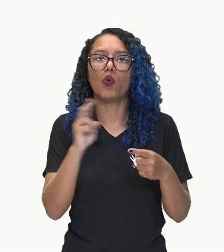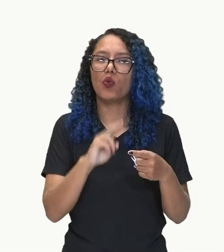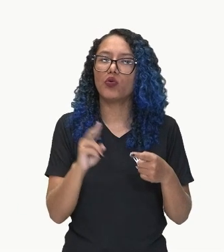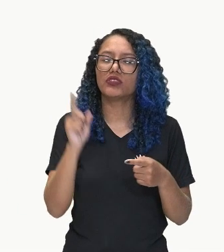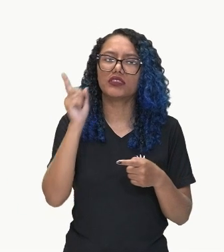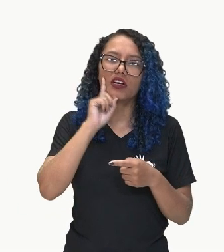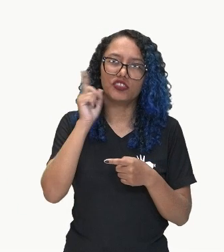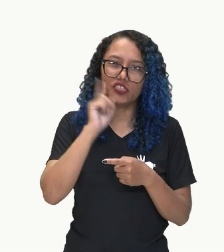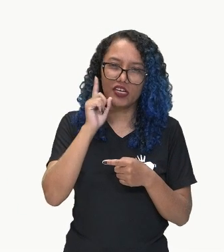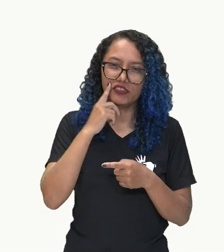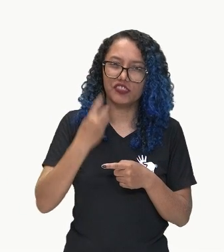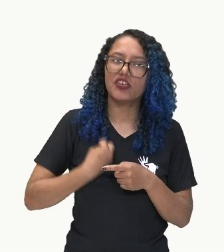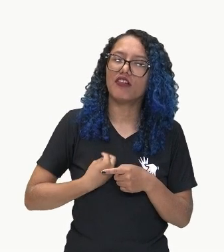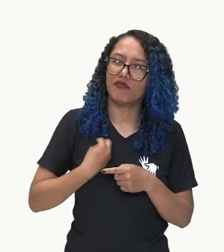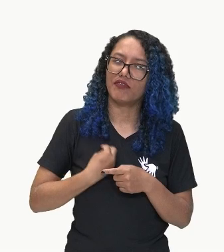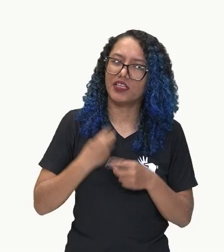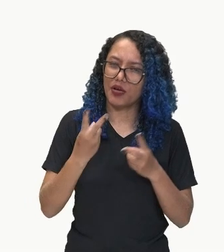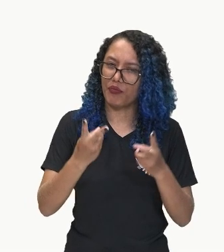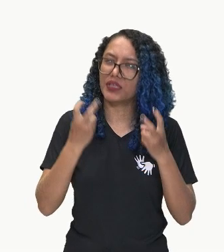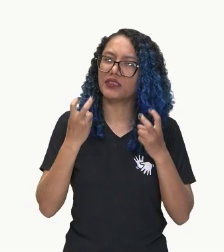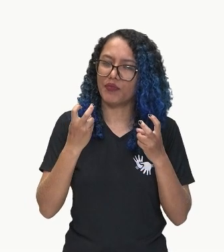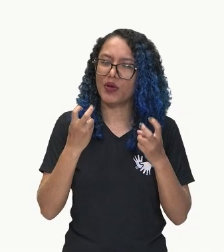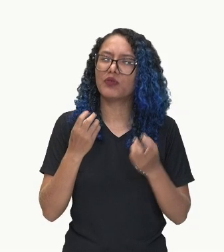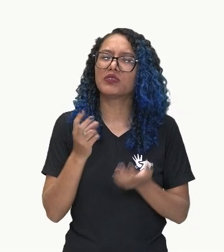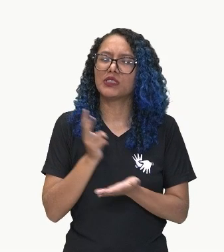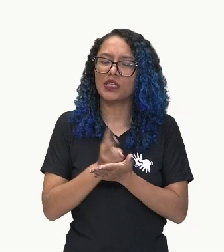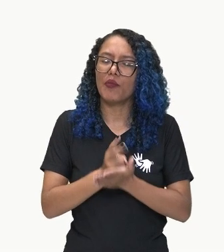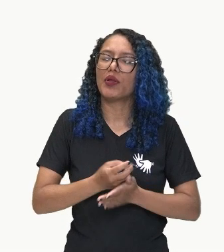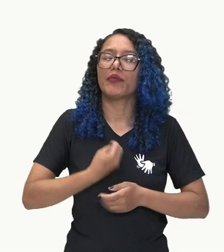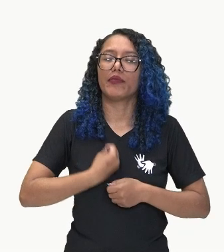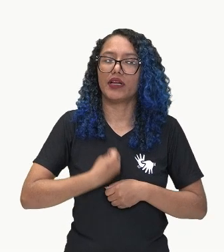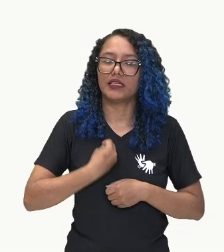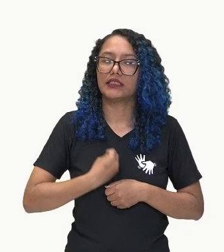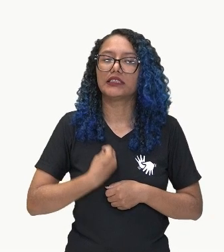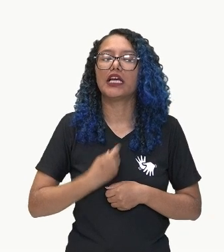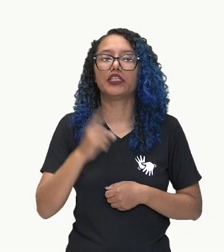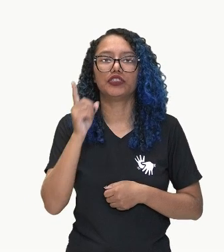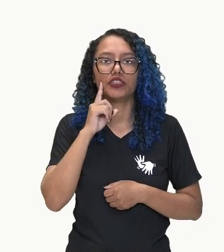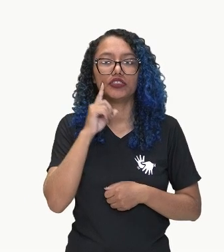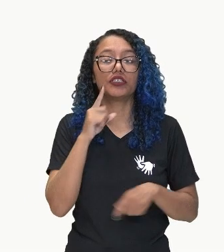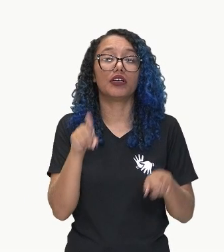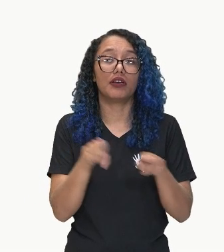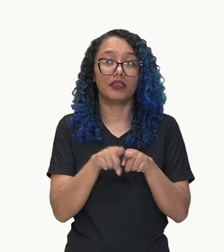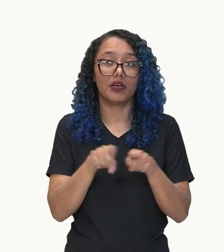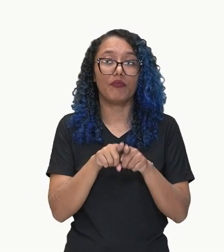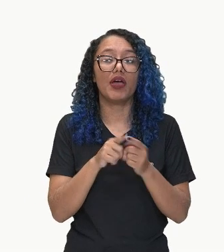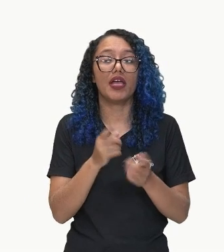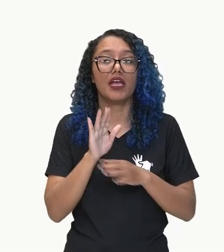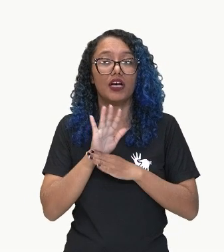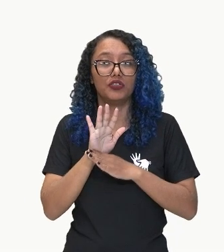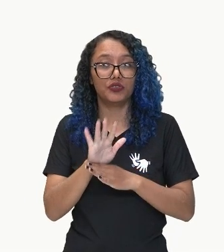número decimal não nos acompanha. Acompanha sim e resolve tanta situação